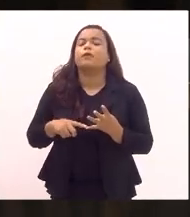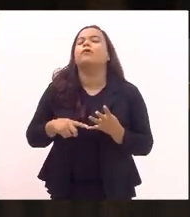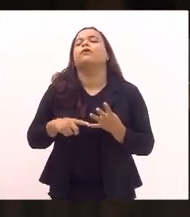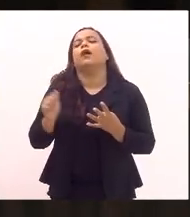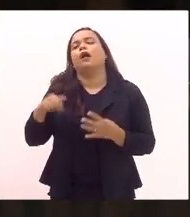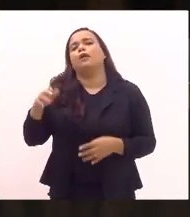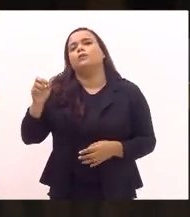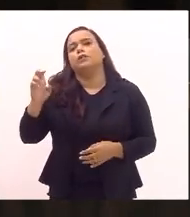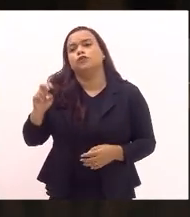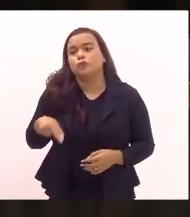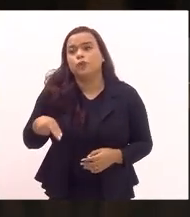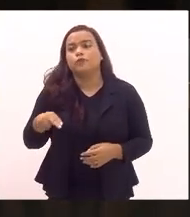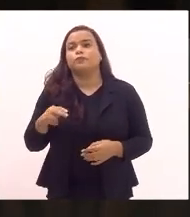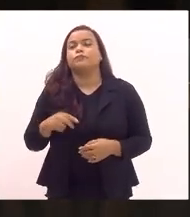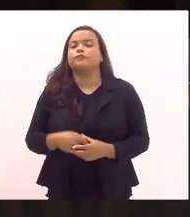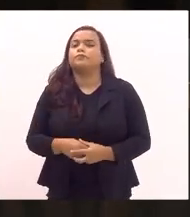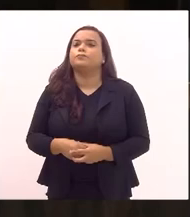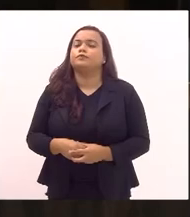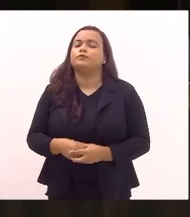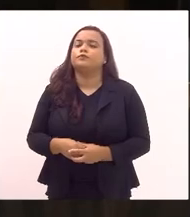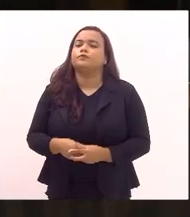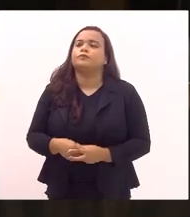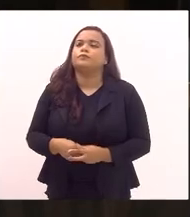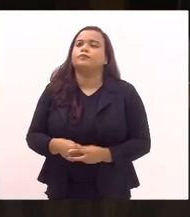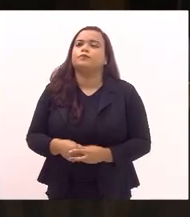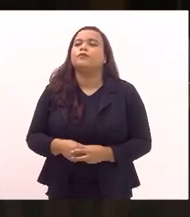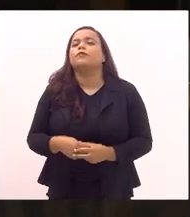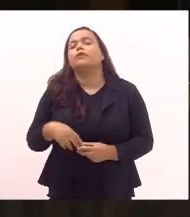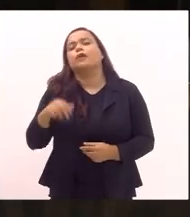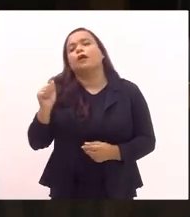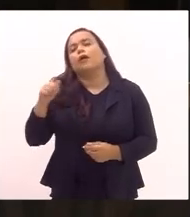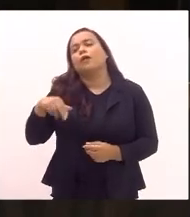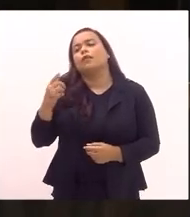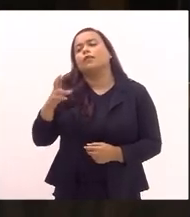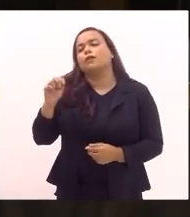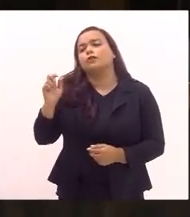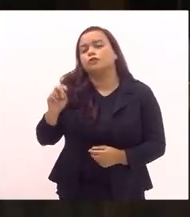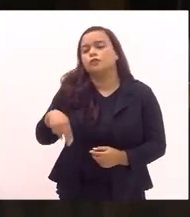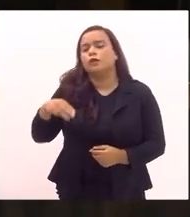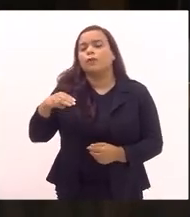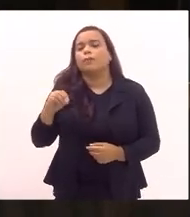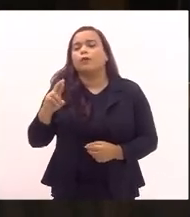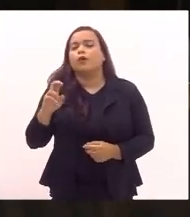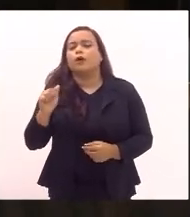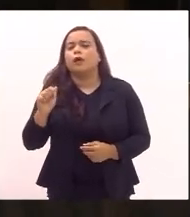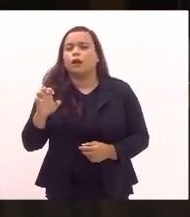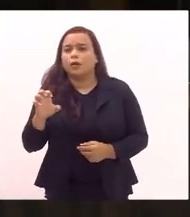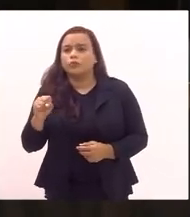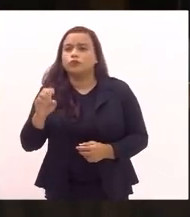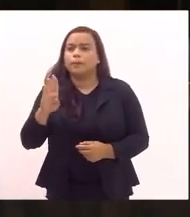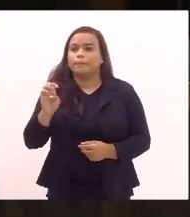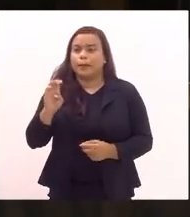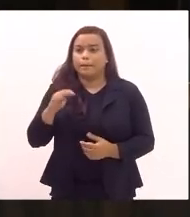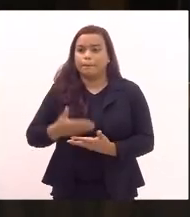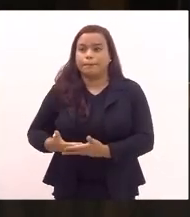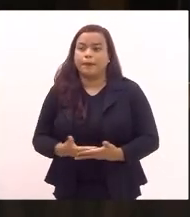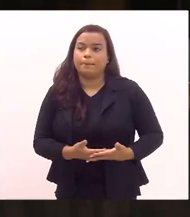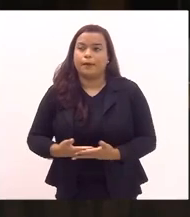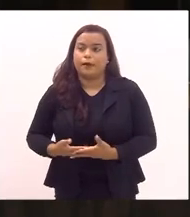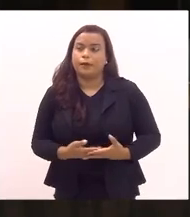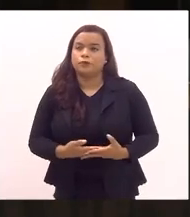não Block Deputado Anderson Alexandre antes o Alexandre Deputado Wanderson Moraes Wanderson Moraes Deputado Beto